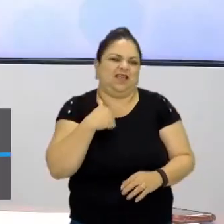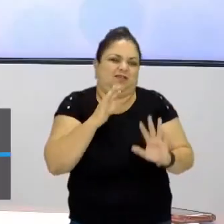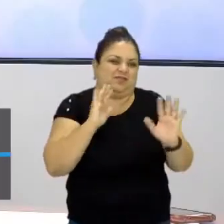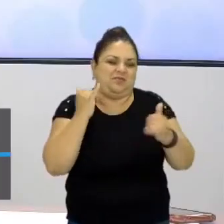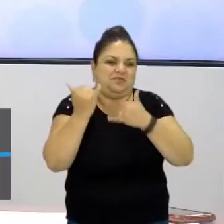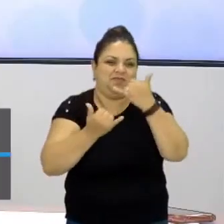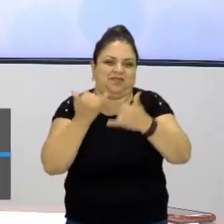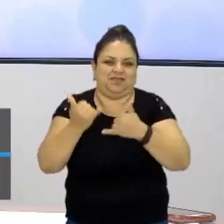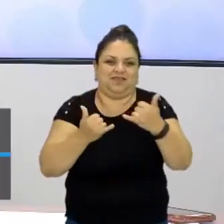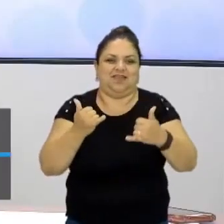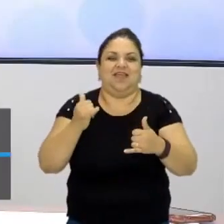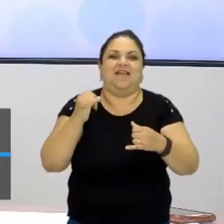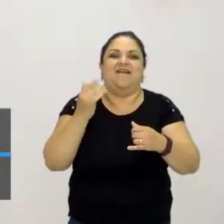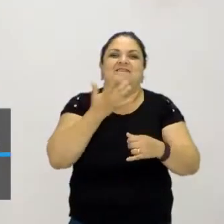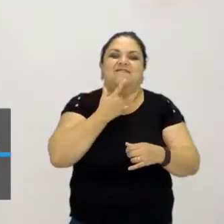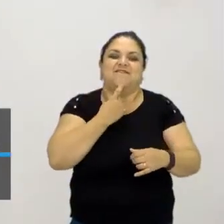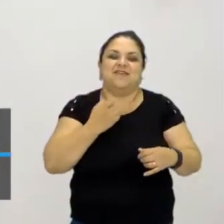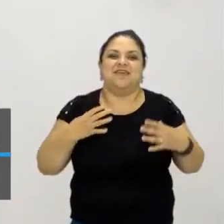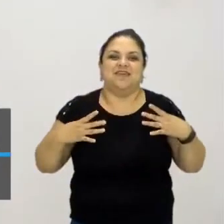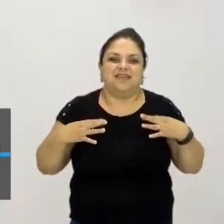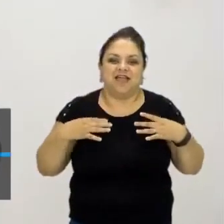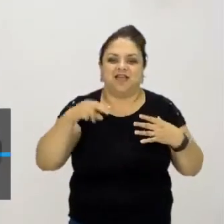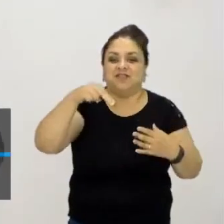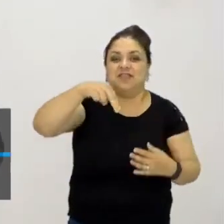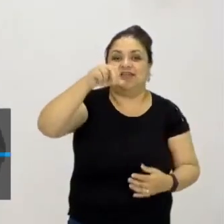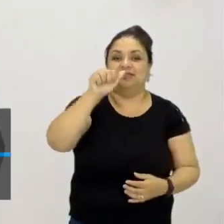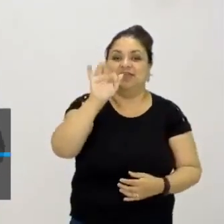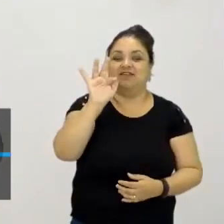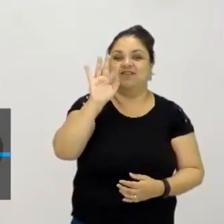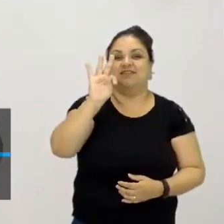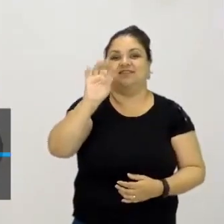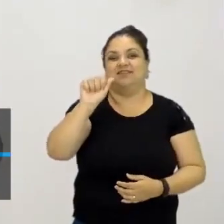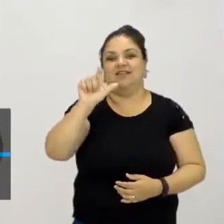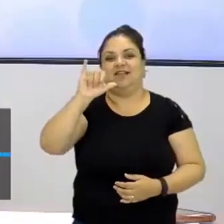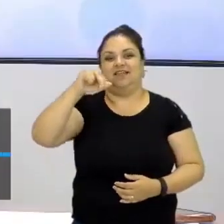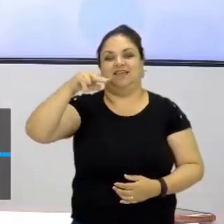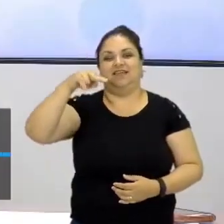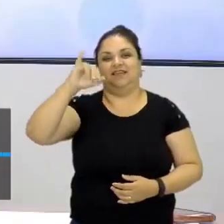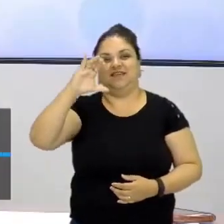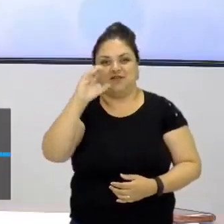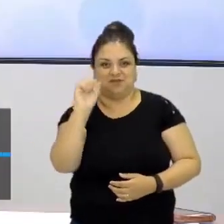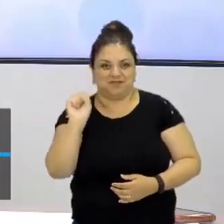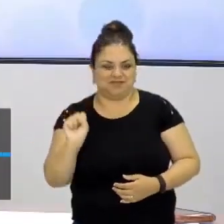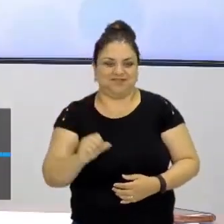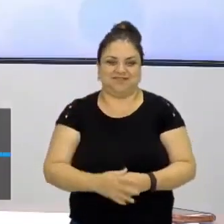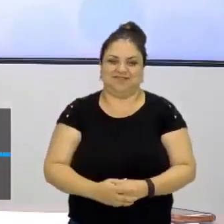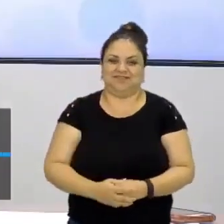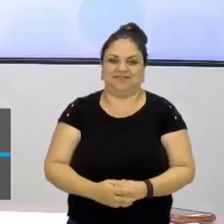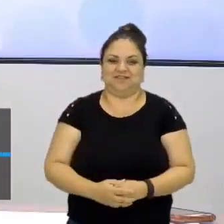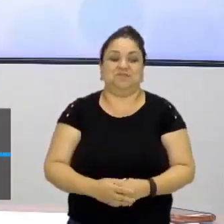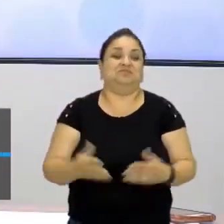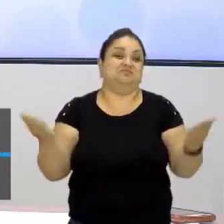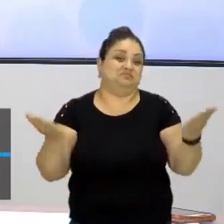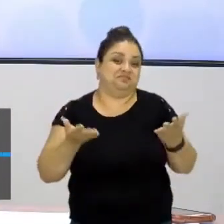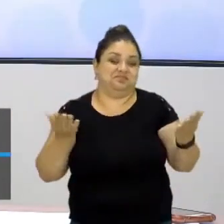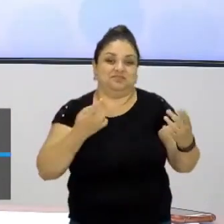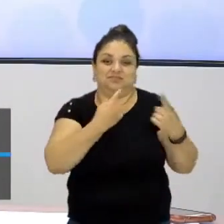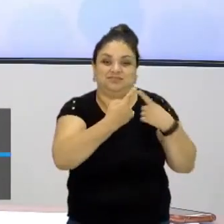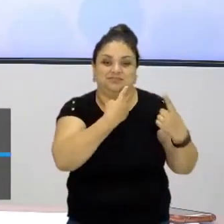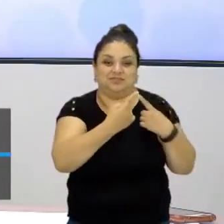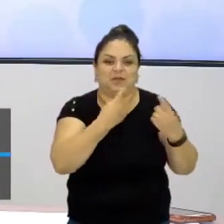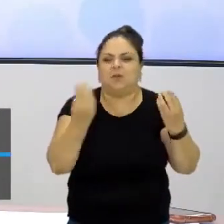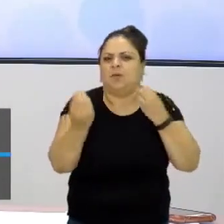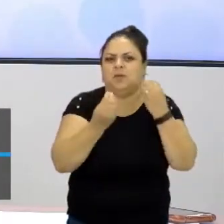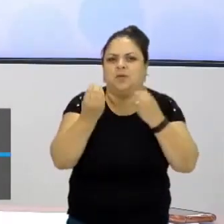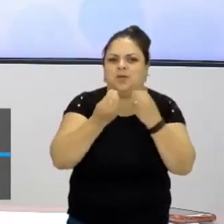feriados naftalínicos. Então tá, então. Compras naftalínicas. Então tá. Enfim, né? E hoje aí a gente falou assim, e como a gente pode